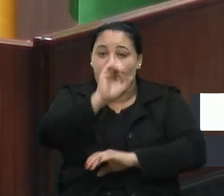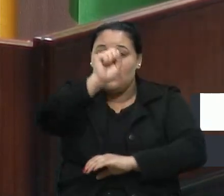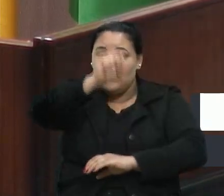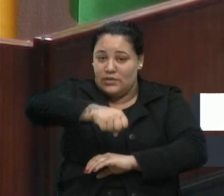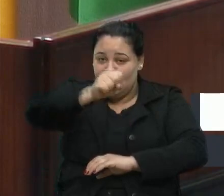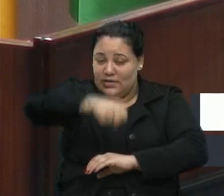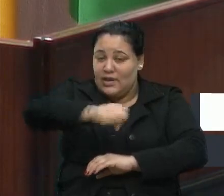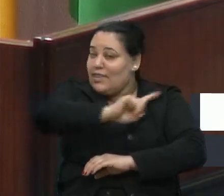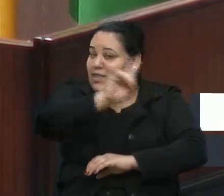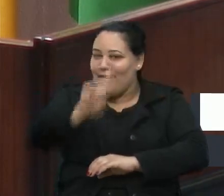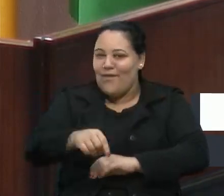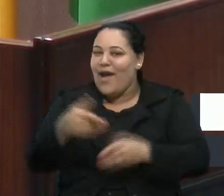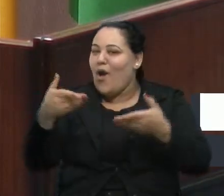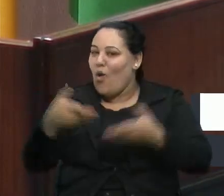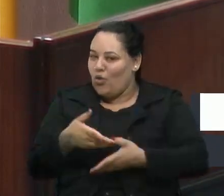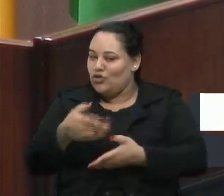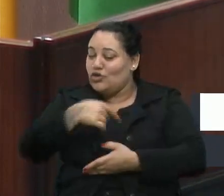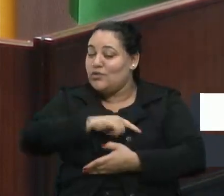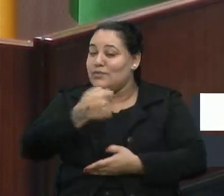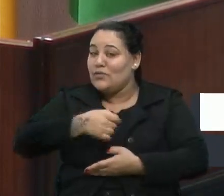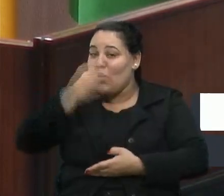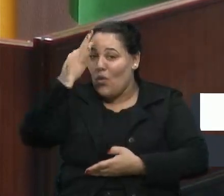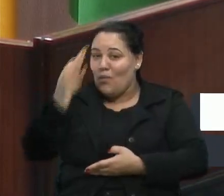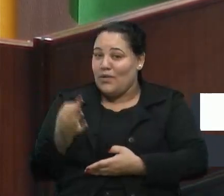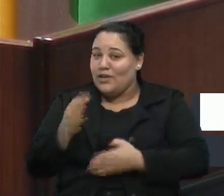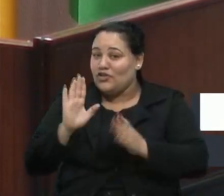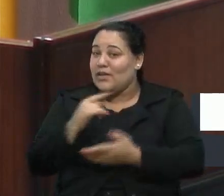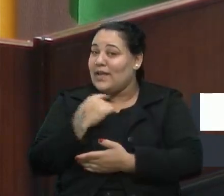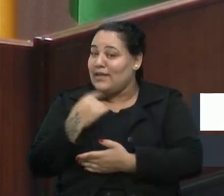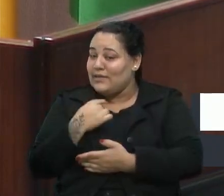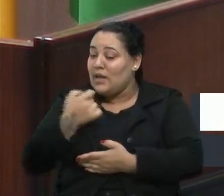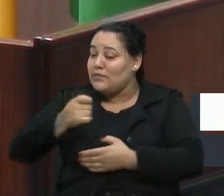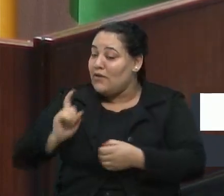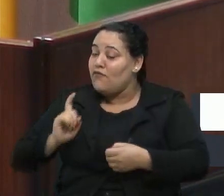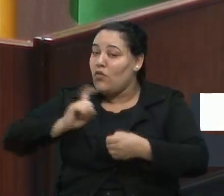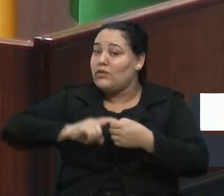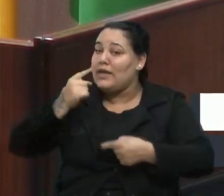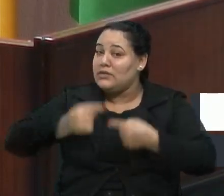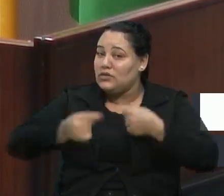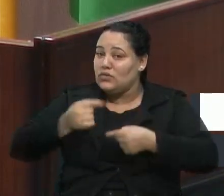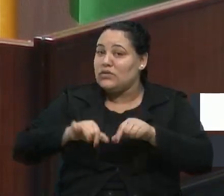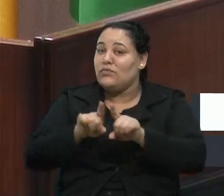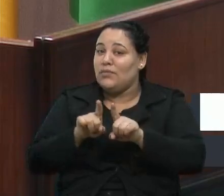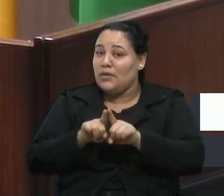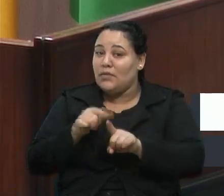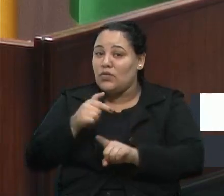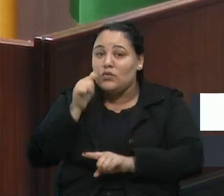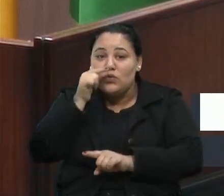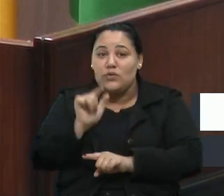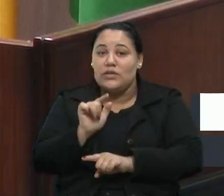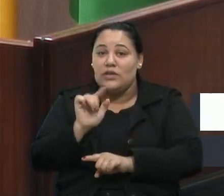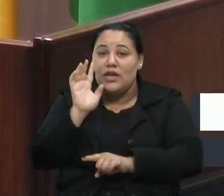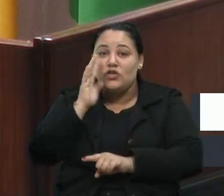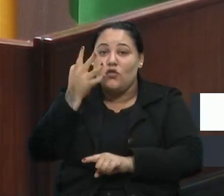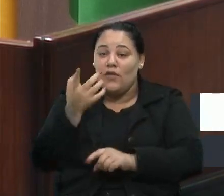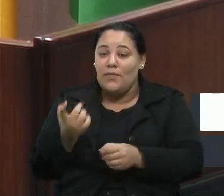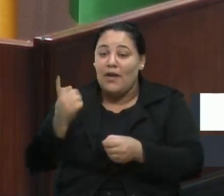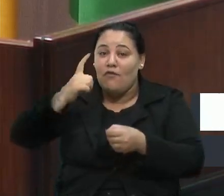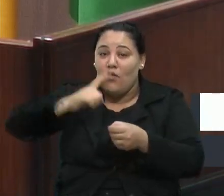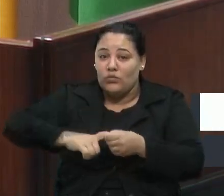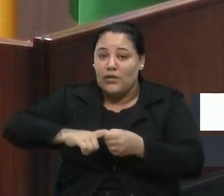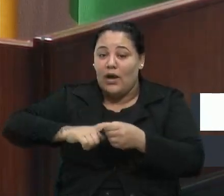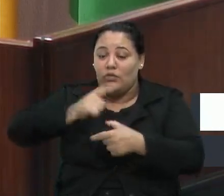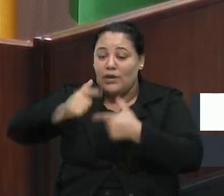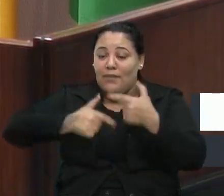é de hoje a gente precisa entender e a gente precisa retomar eh o funcionamento né e abrir